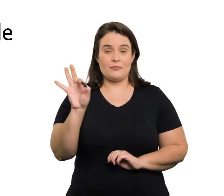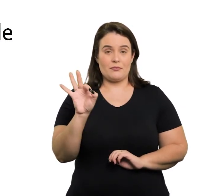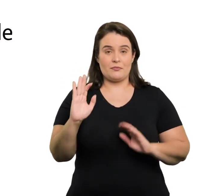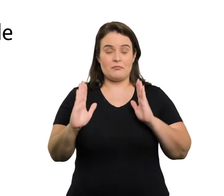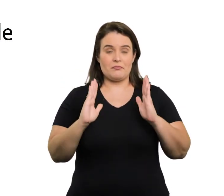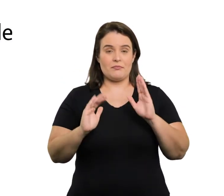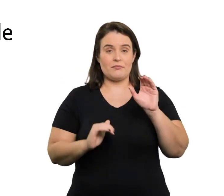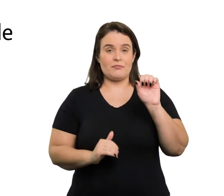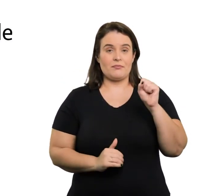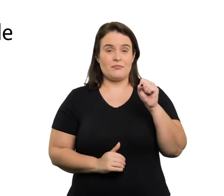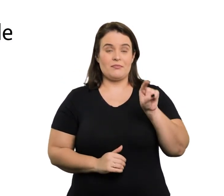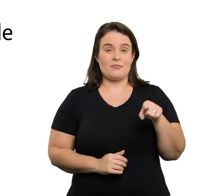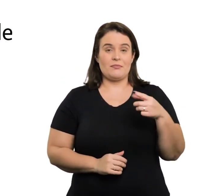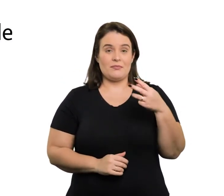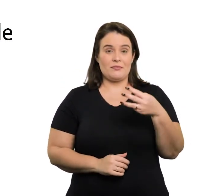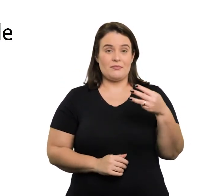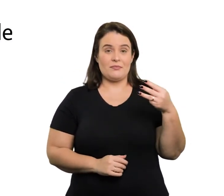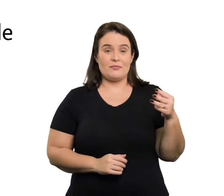6,25% e